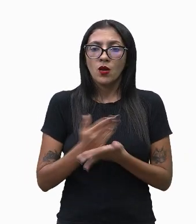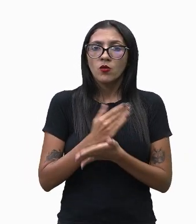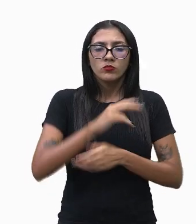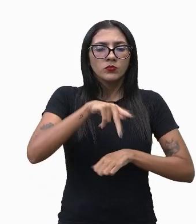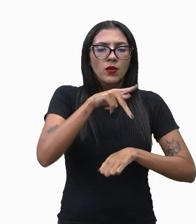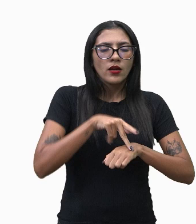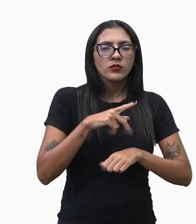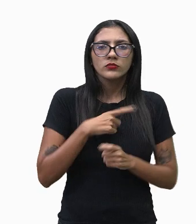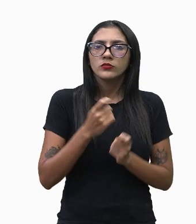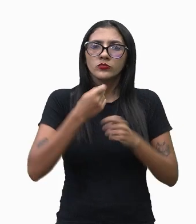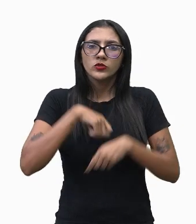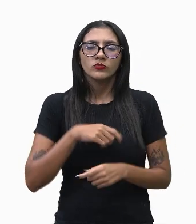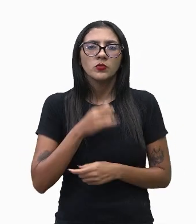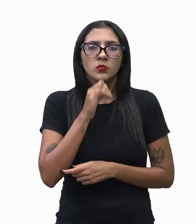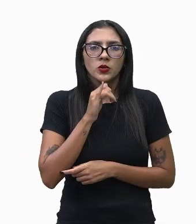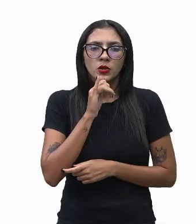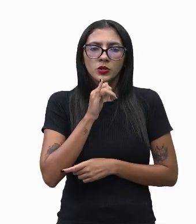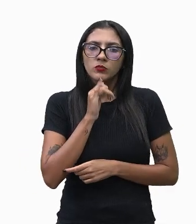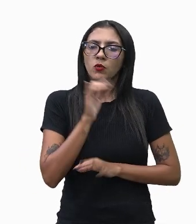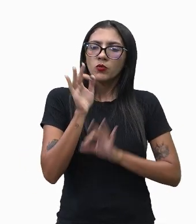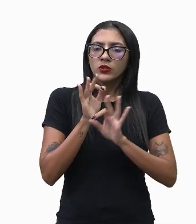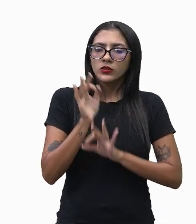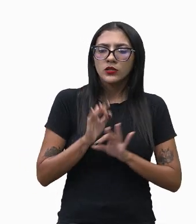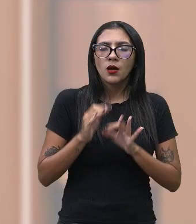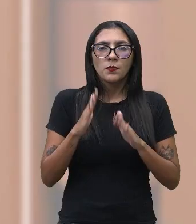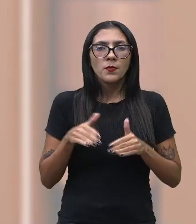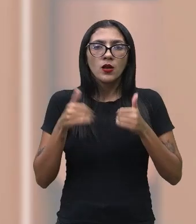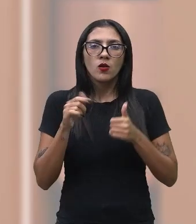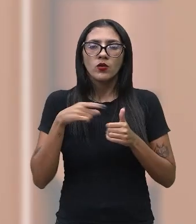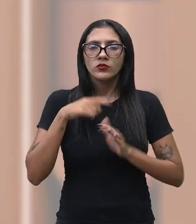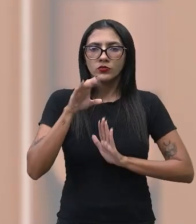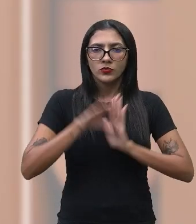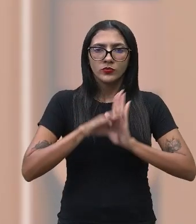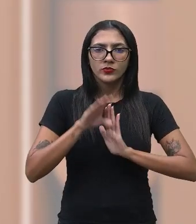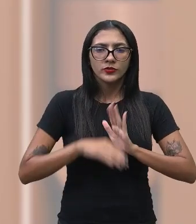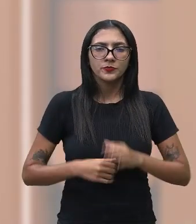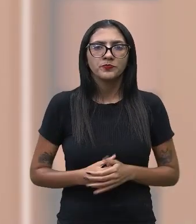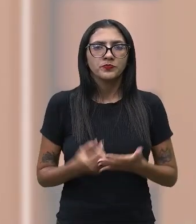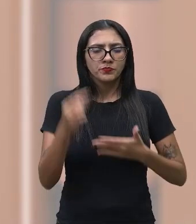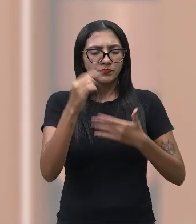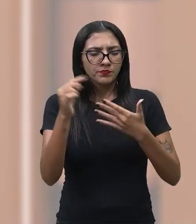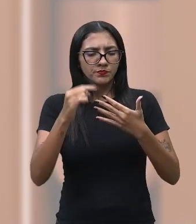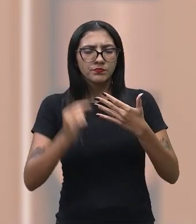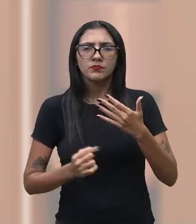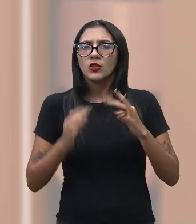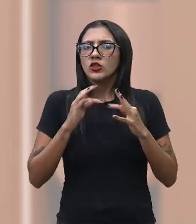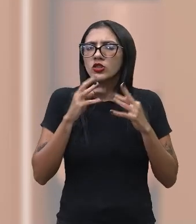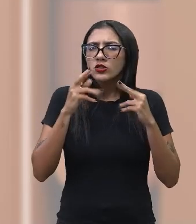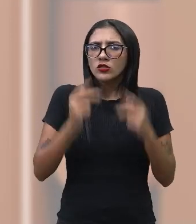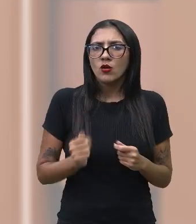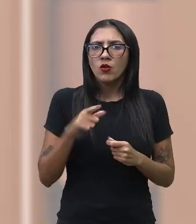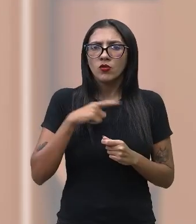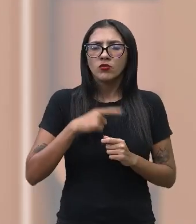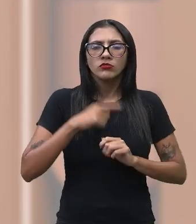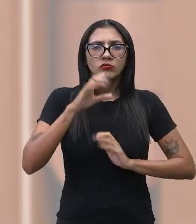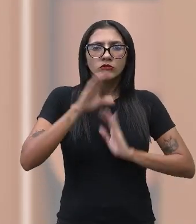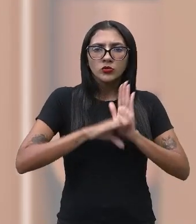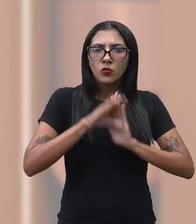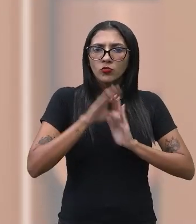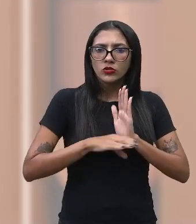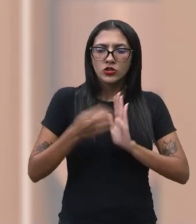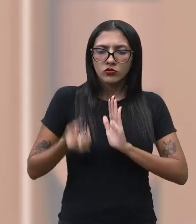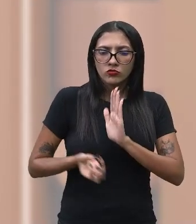medidas relacionadas ao desenvolvimento sustentável. Então, todos esses documentos aí que surgiram a partir